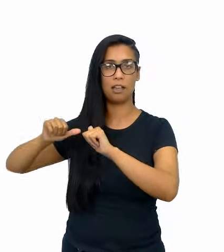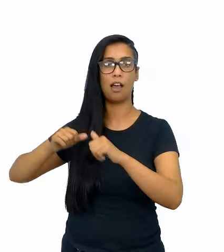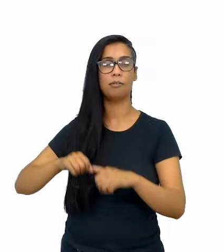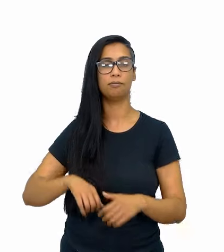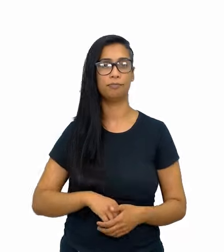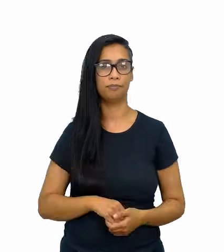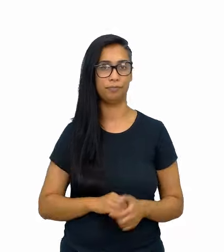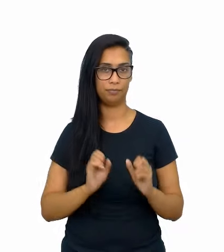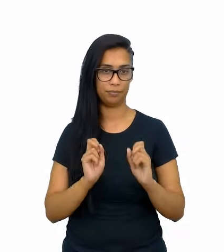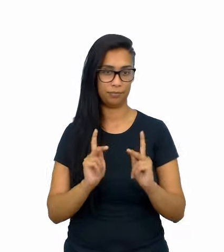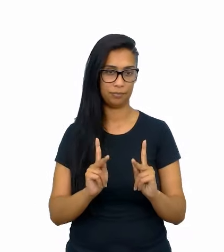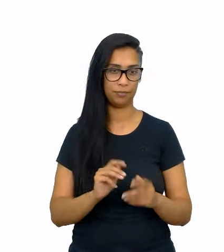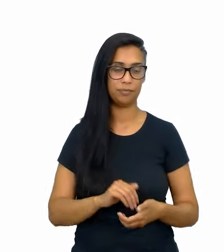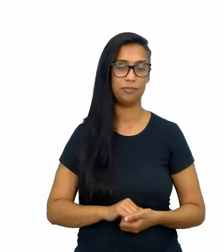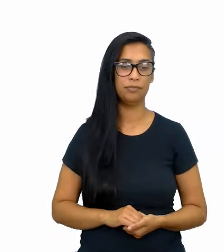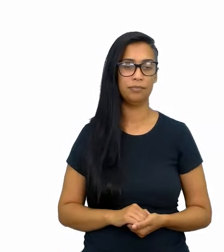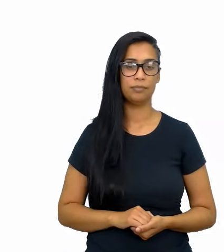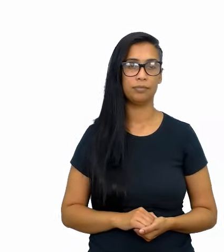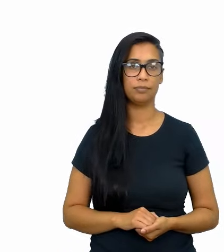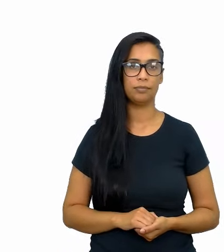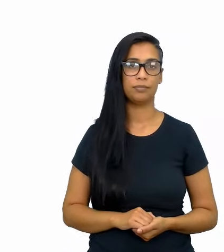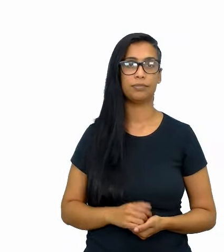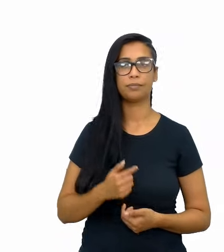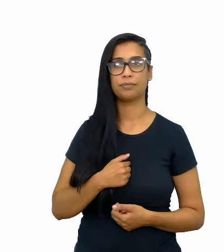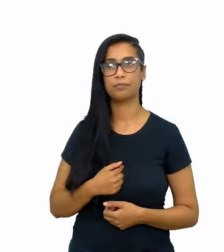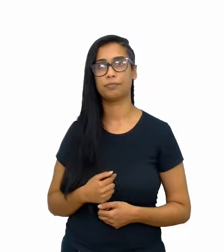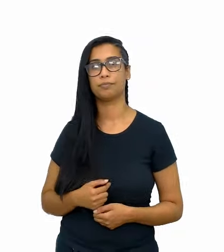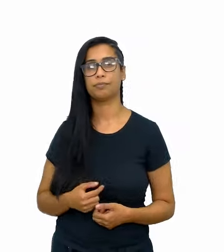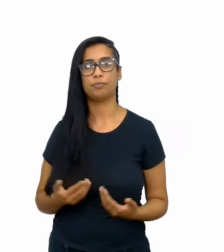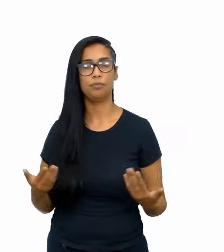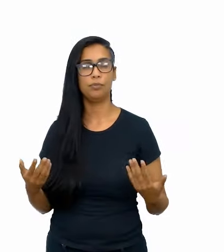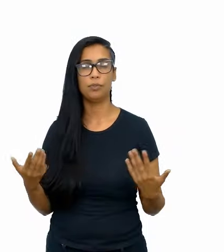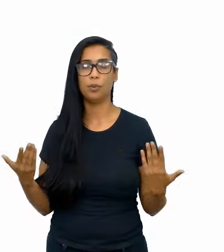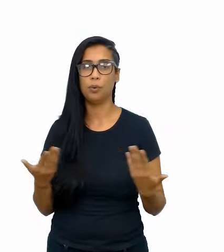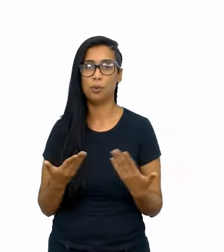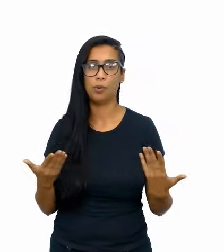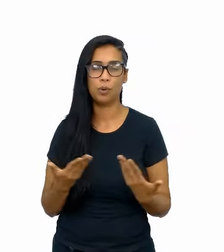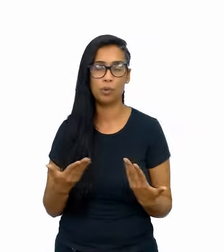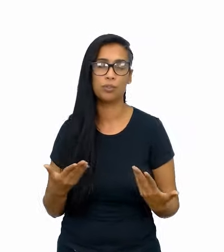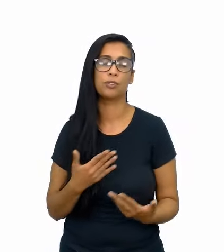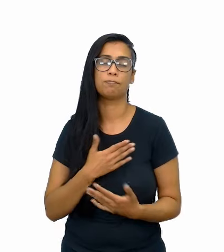tela. Foi muito bom estar aqui com vocês,